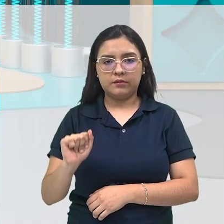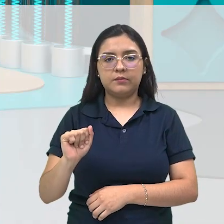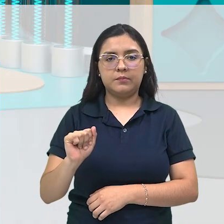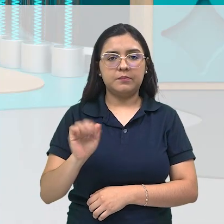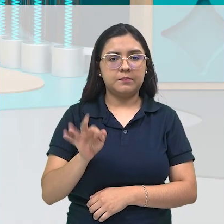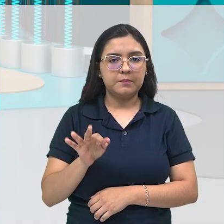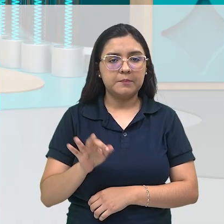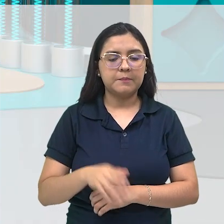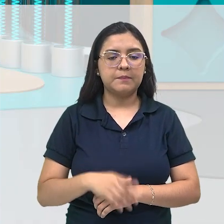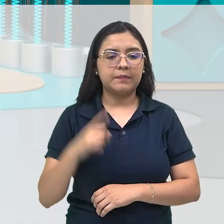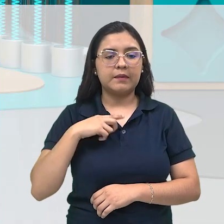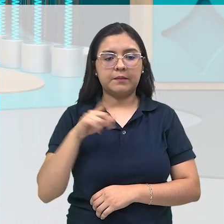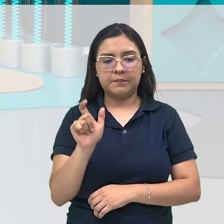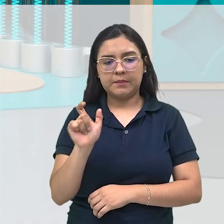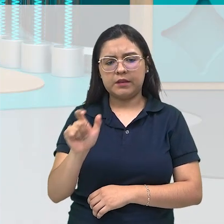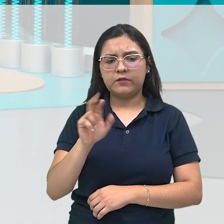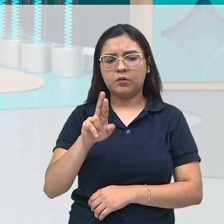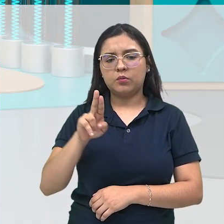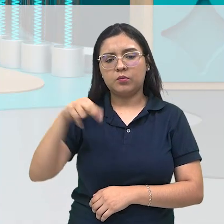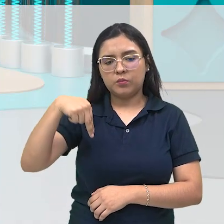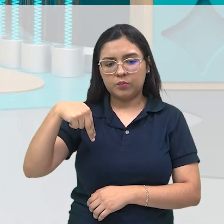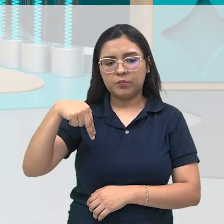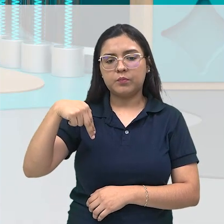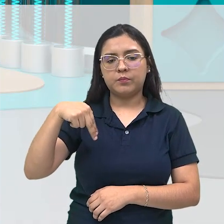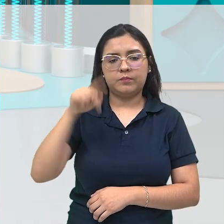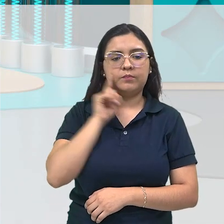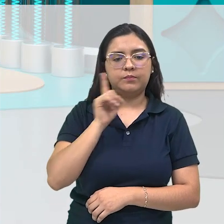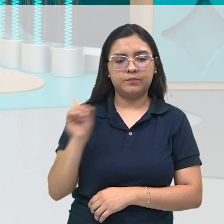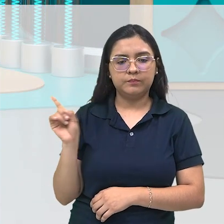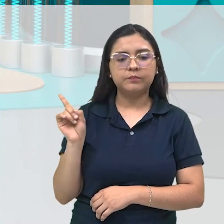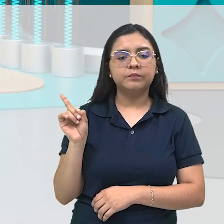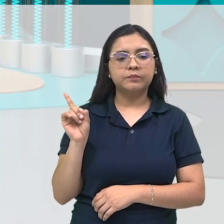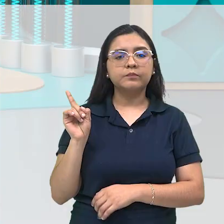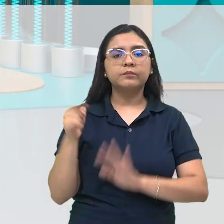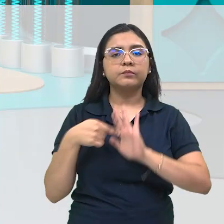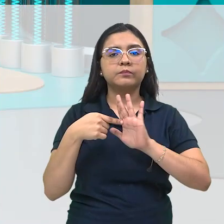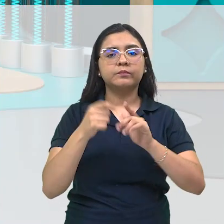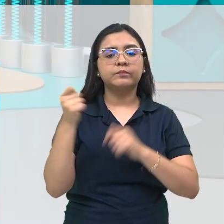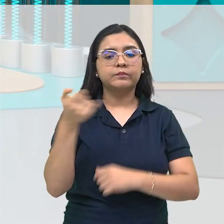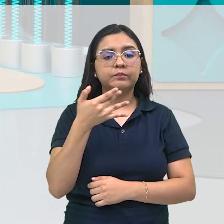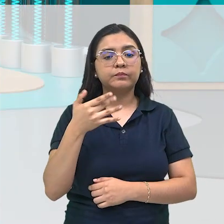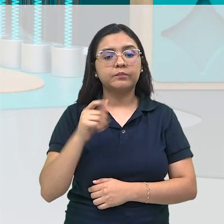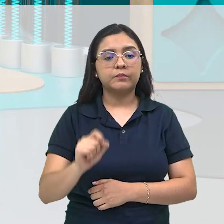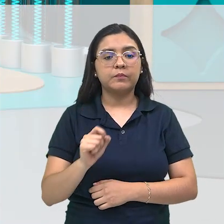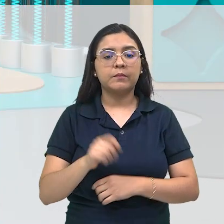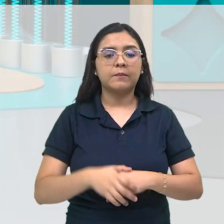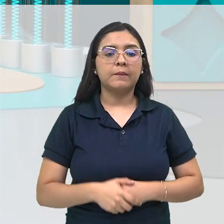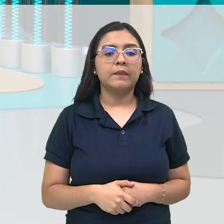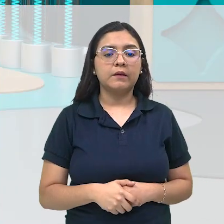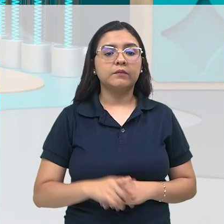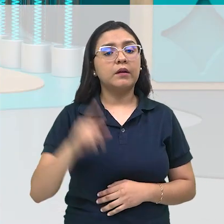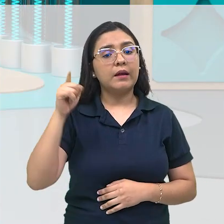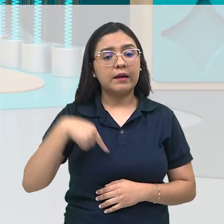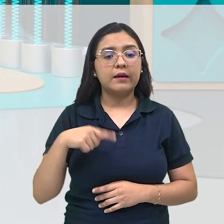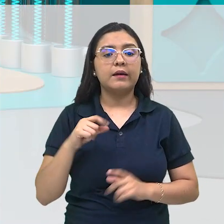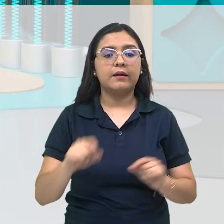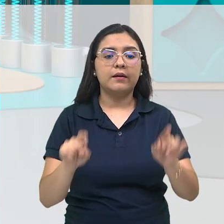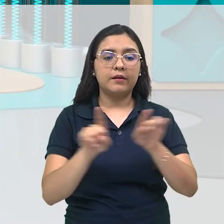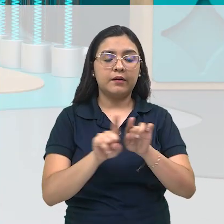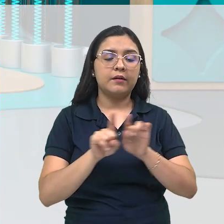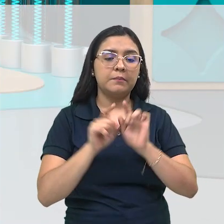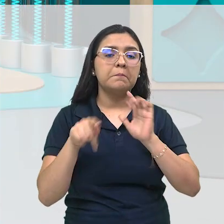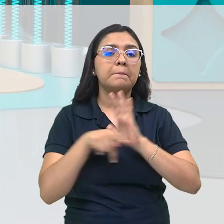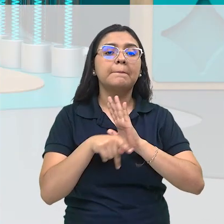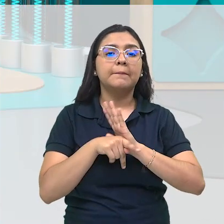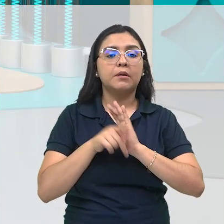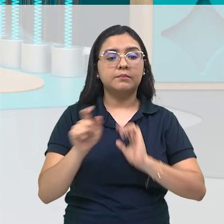run, tá bom? Aquela palavrinha ali, ó, R-U-N, run, né, que a gente poderia ler assim, run, é run, tá